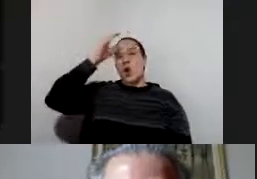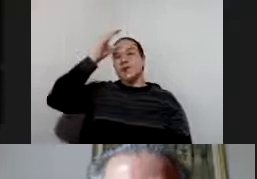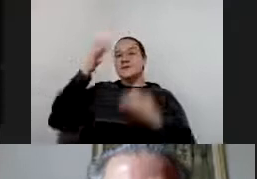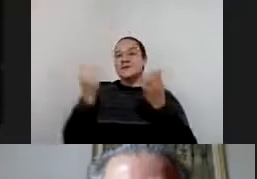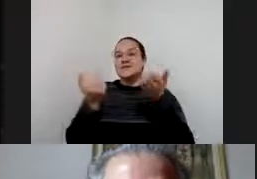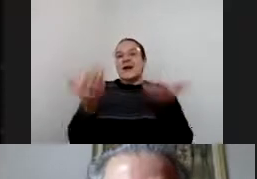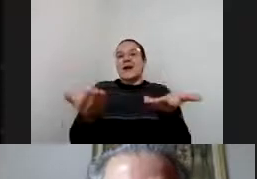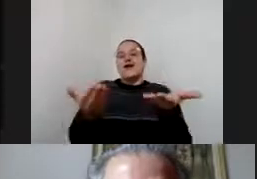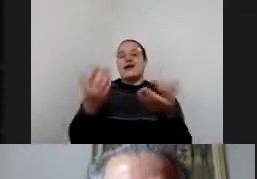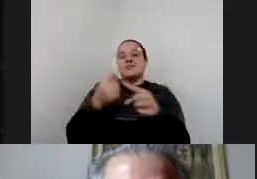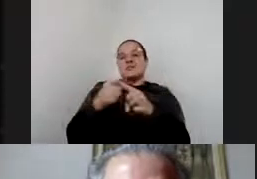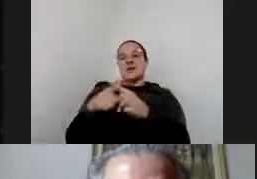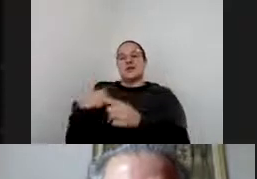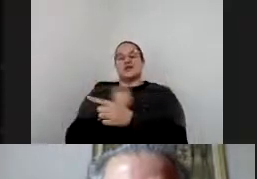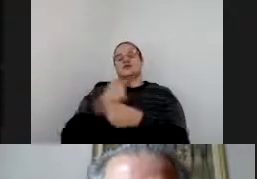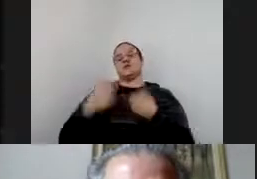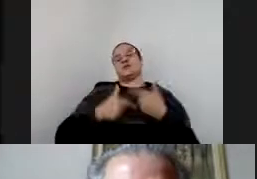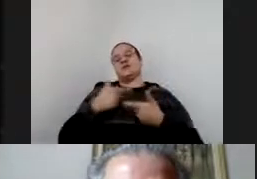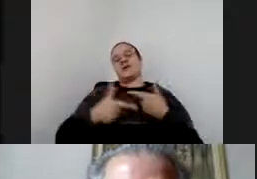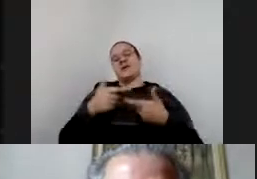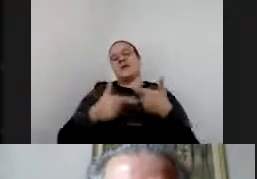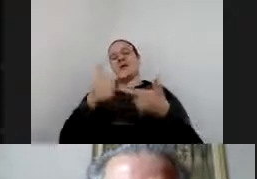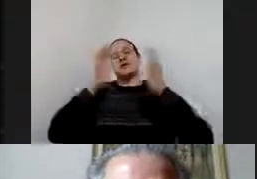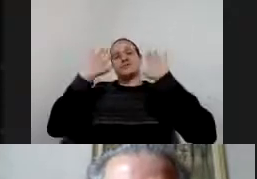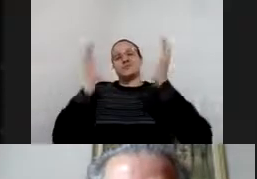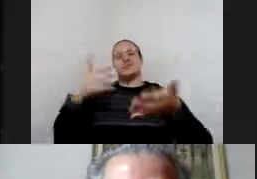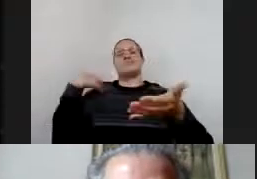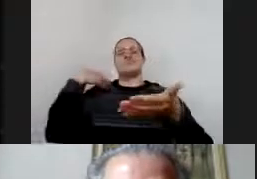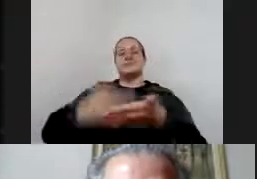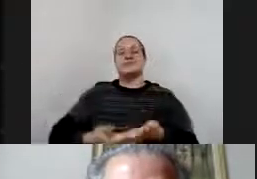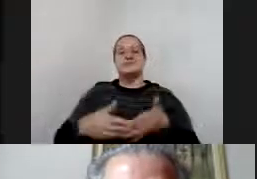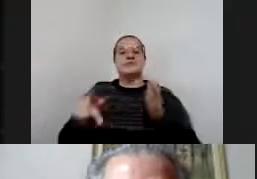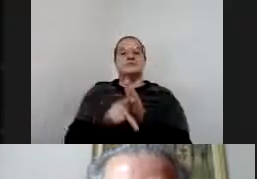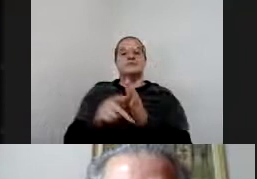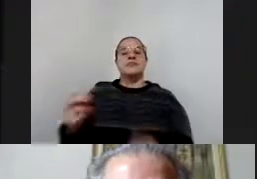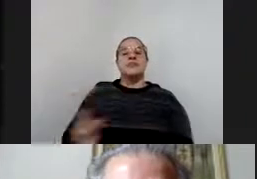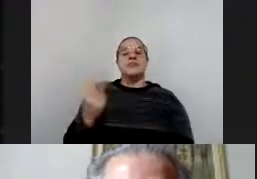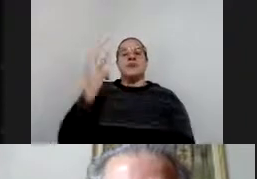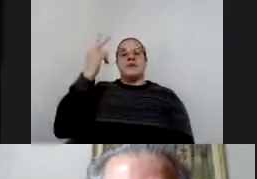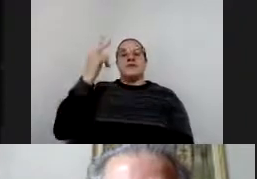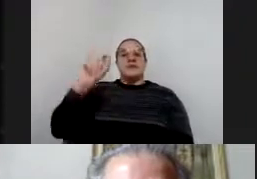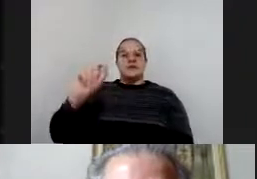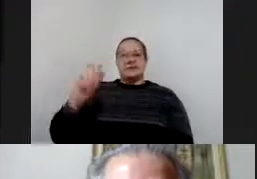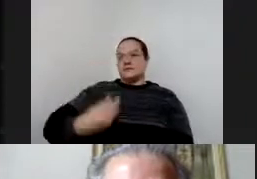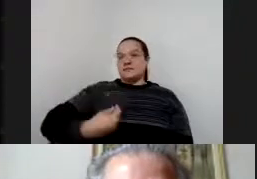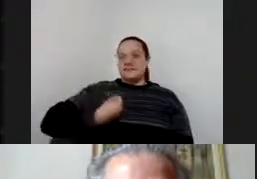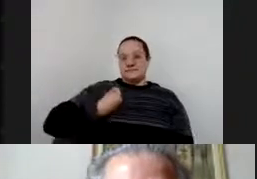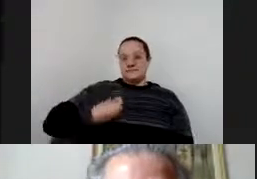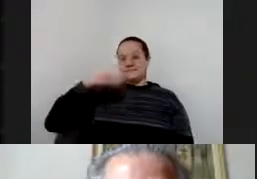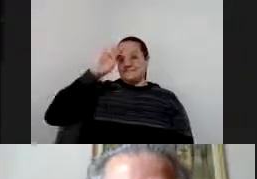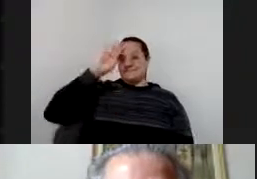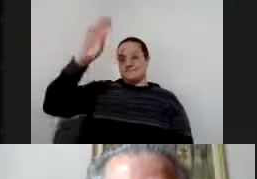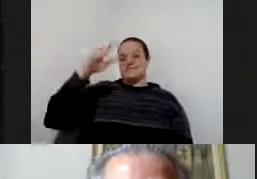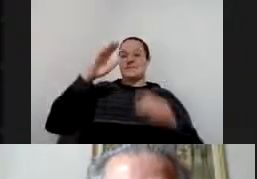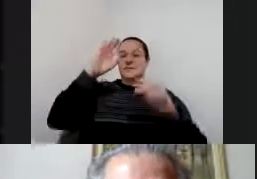todos nós estamos desenvolvendo, para valorizar aquilo que é mais fundamental, que é a vida, principalmente num momento